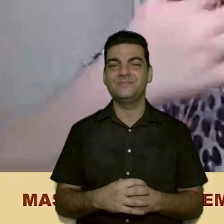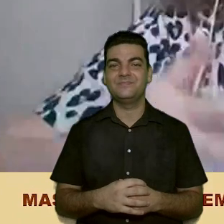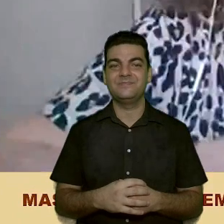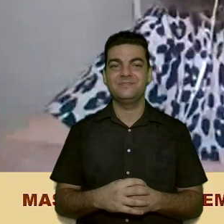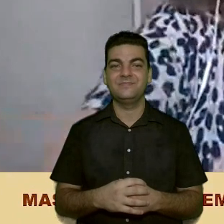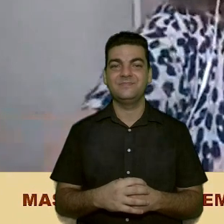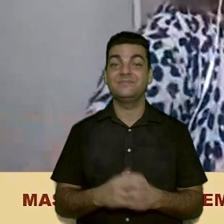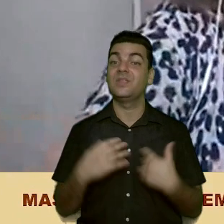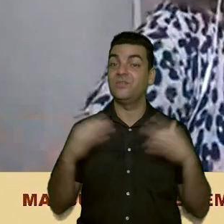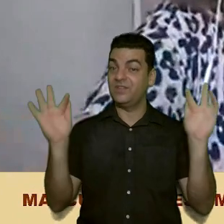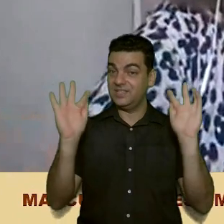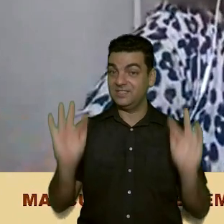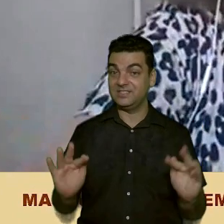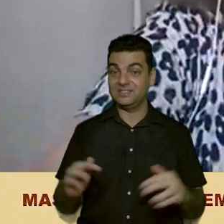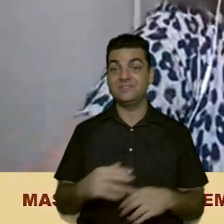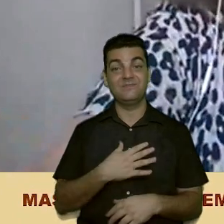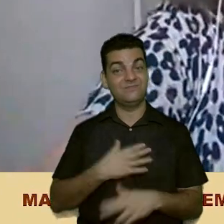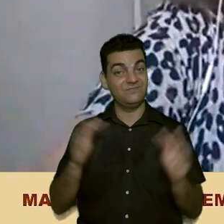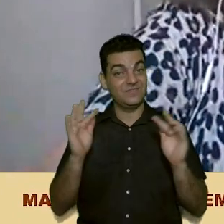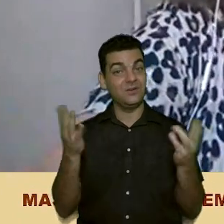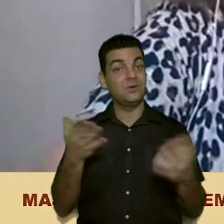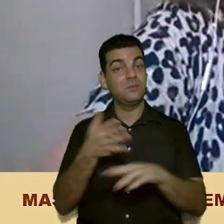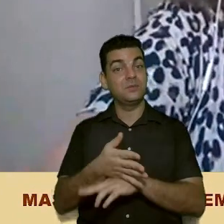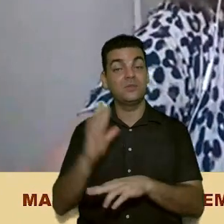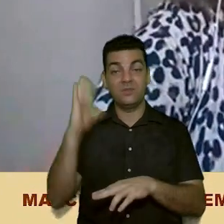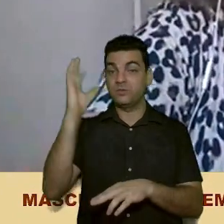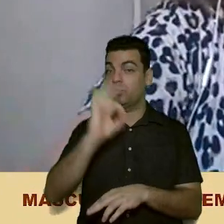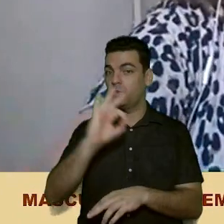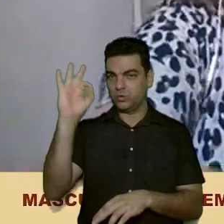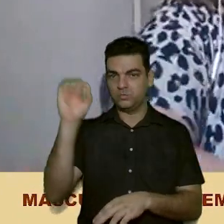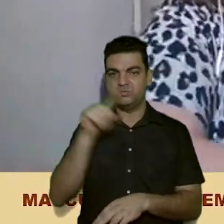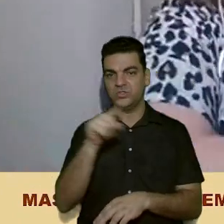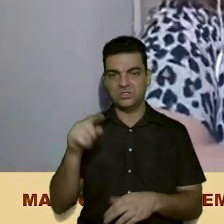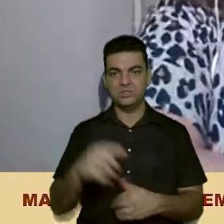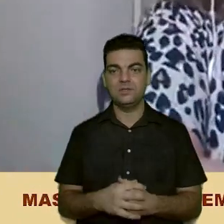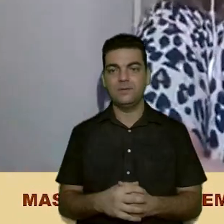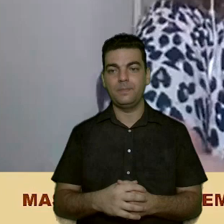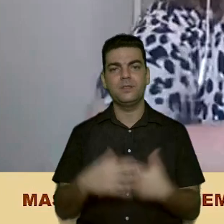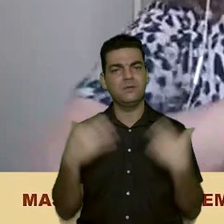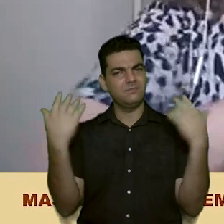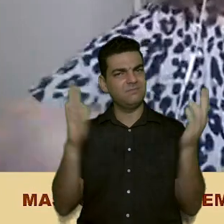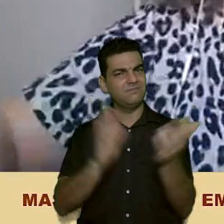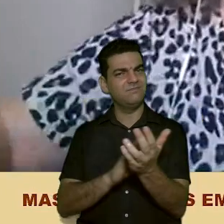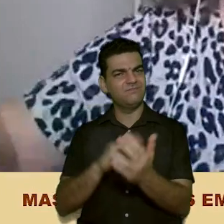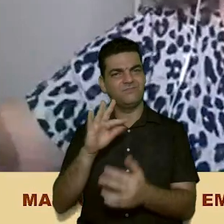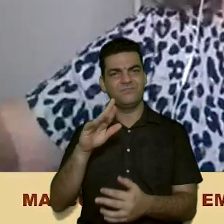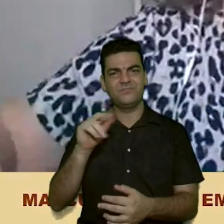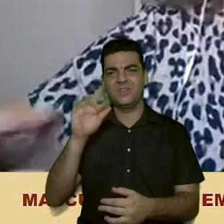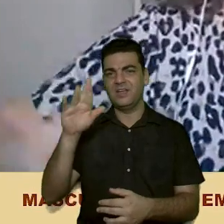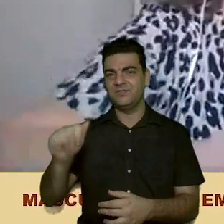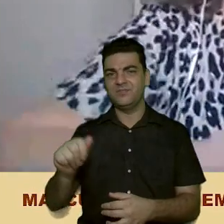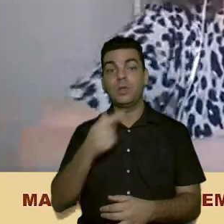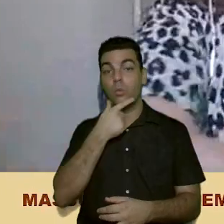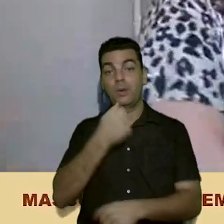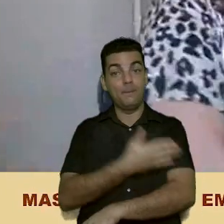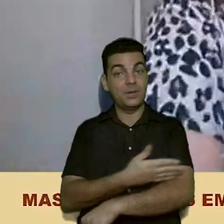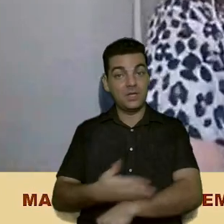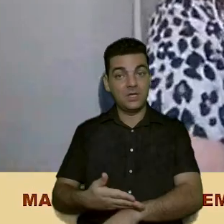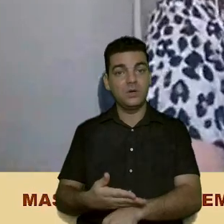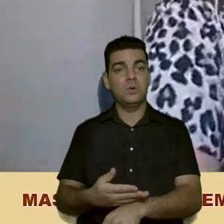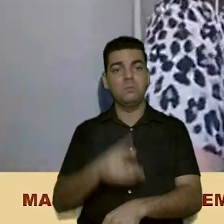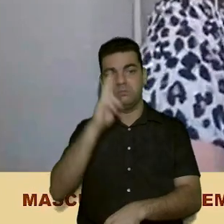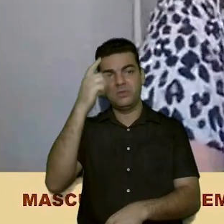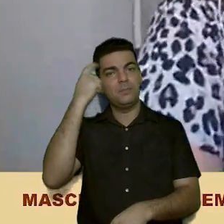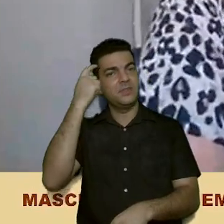gente continue sempre trocando. Muito obrigado, Isa. Fico muito feliz, muito honrado de estar participando desse evento tão